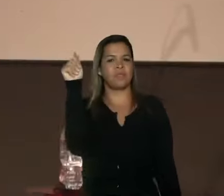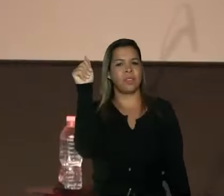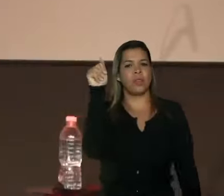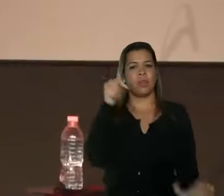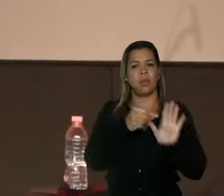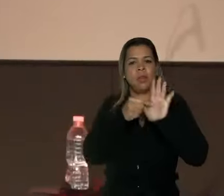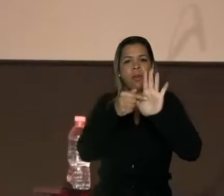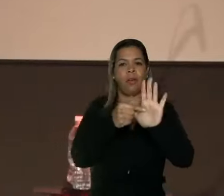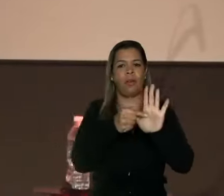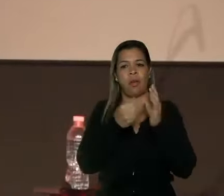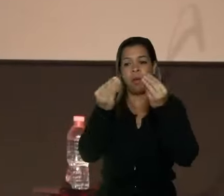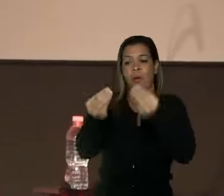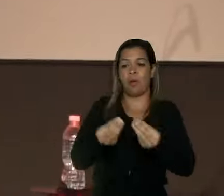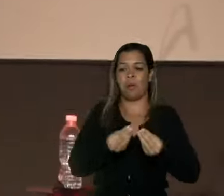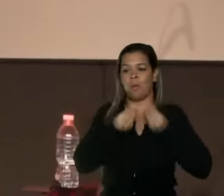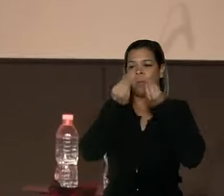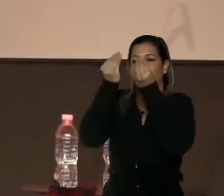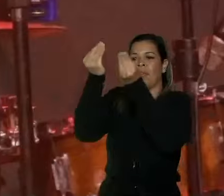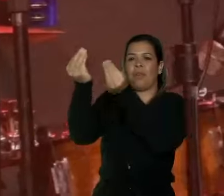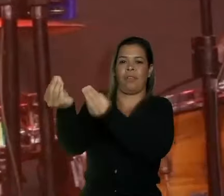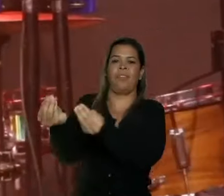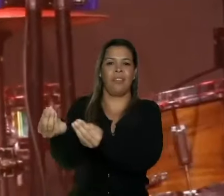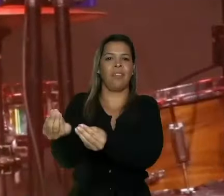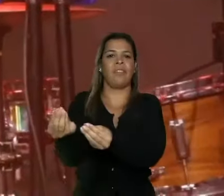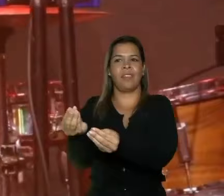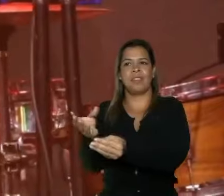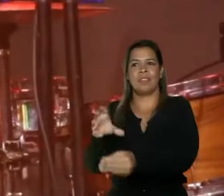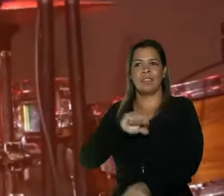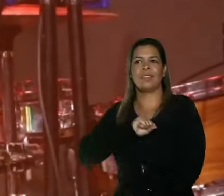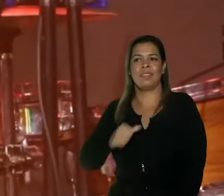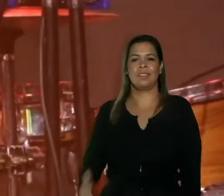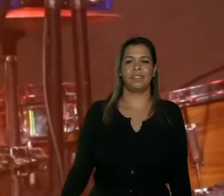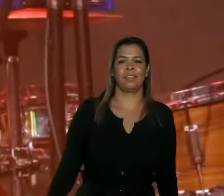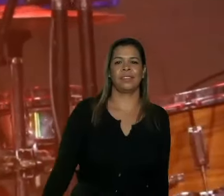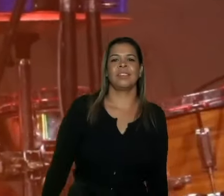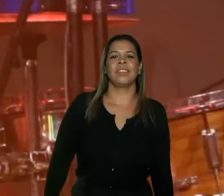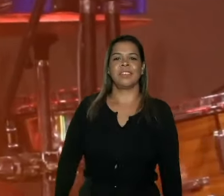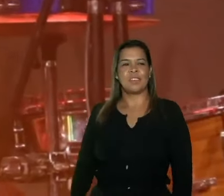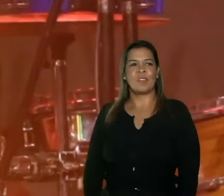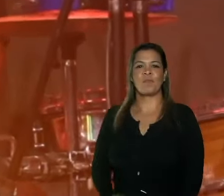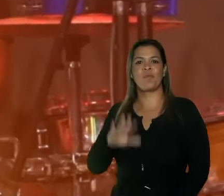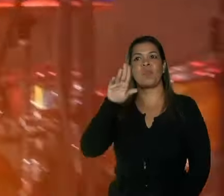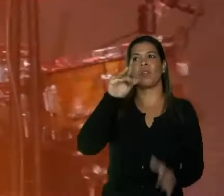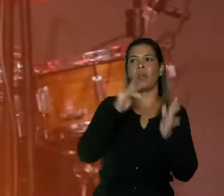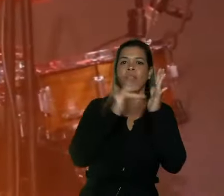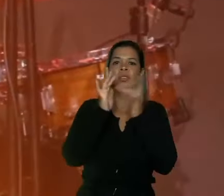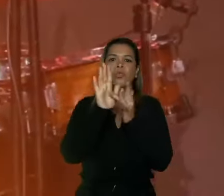Te chama pra regar, ele te chama mais.